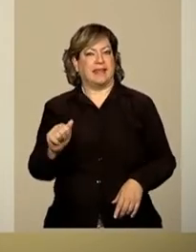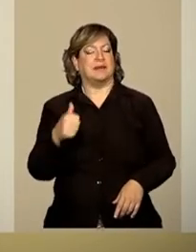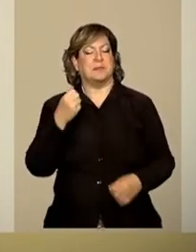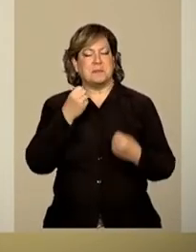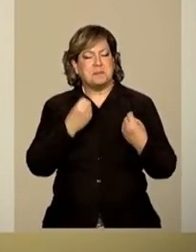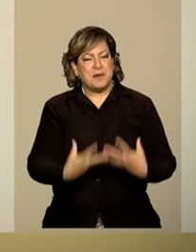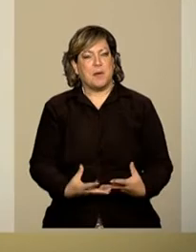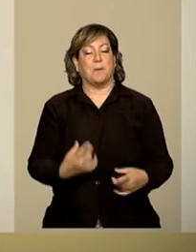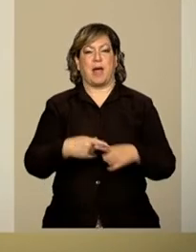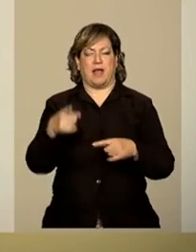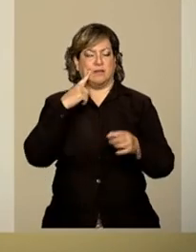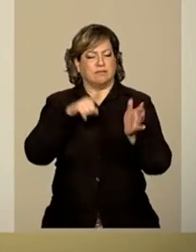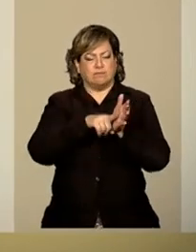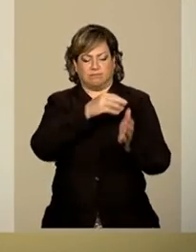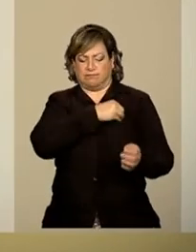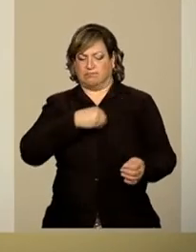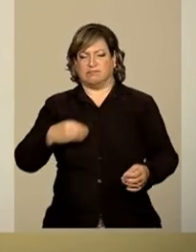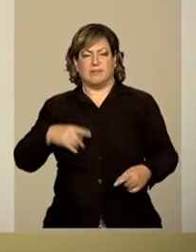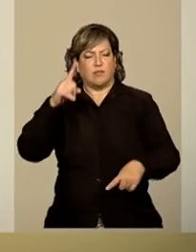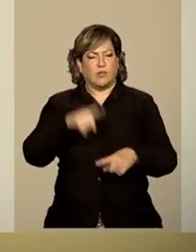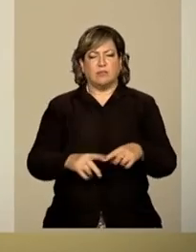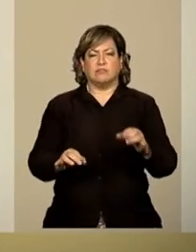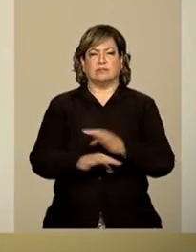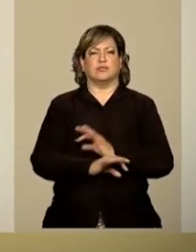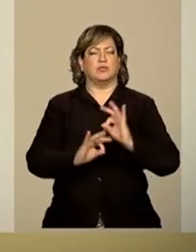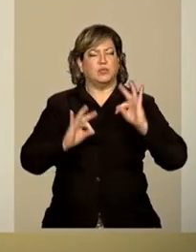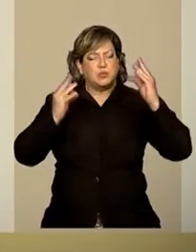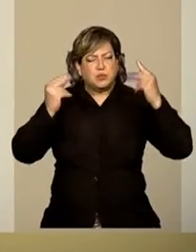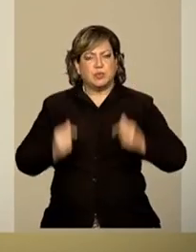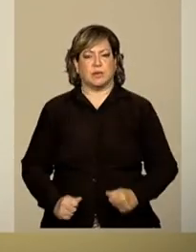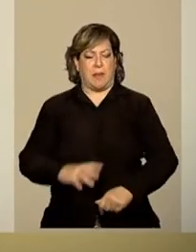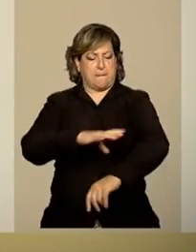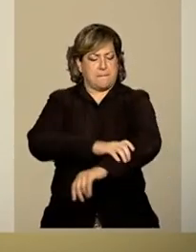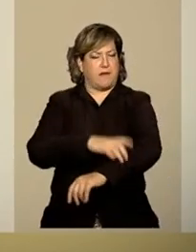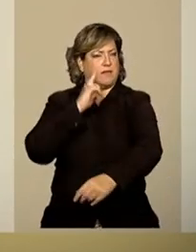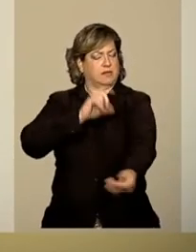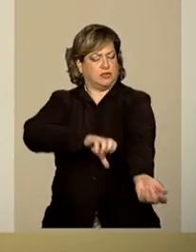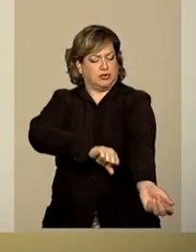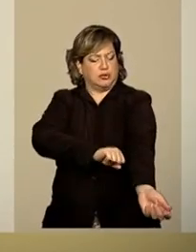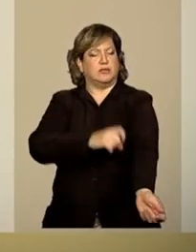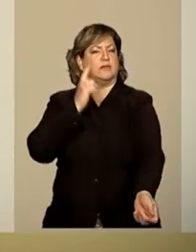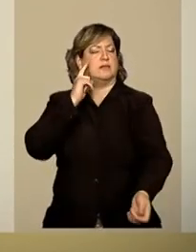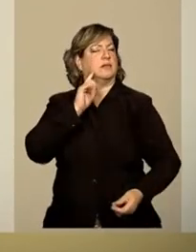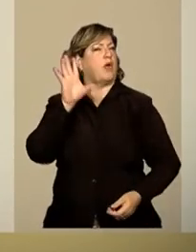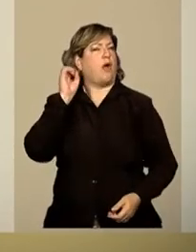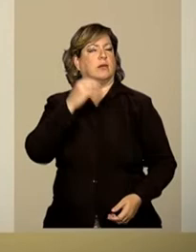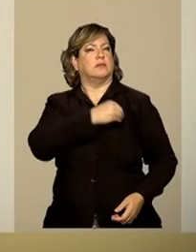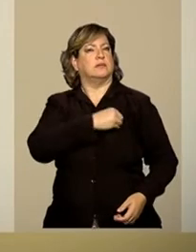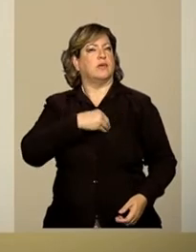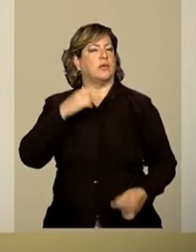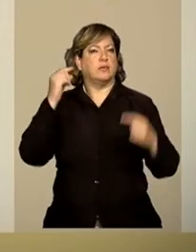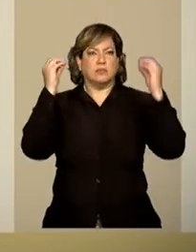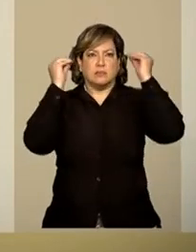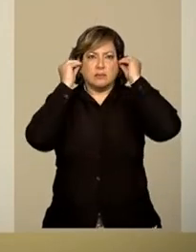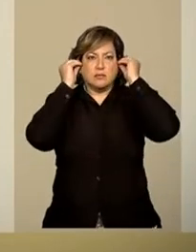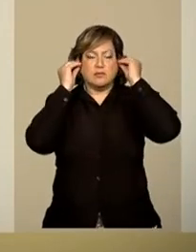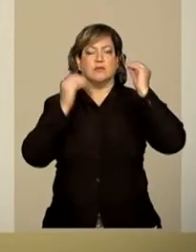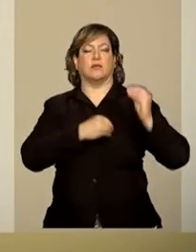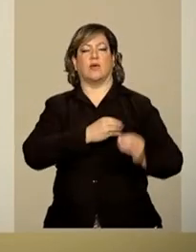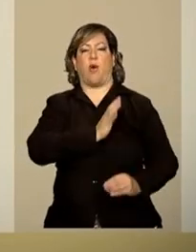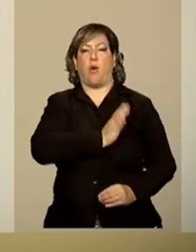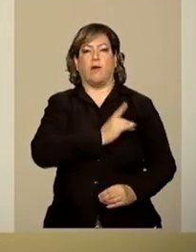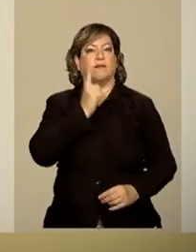me faz um exame completo em cada um de seus pacientes pega no braço mede pressão escuta o coração olha tudo